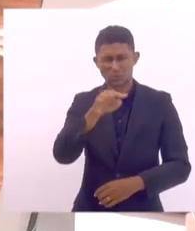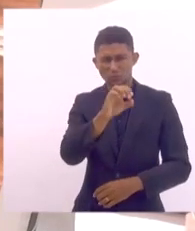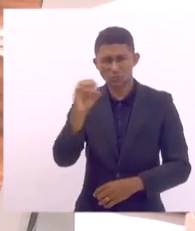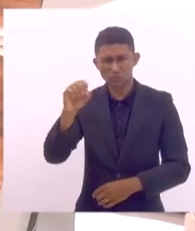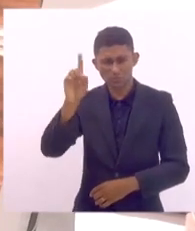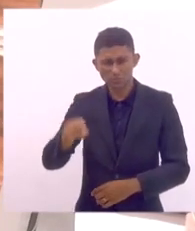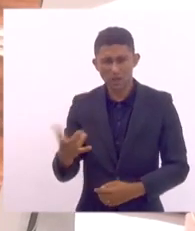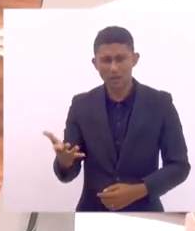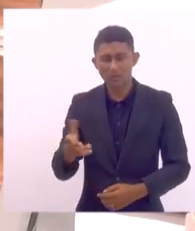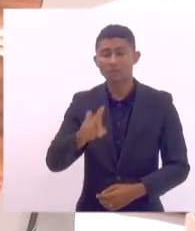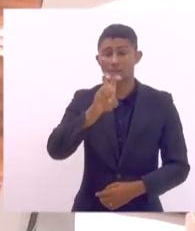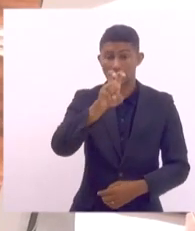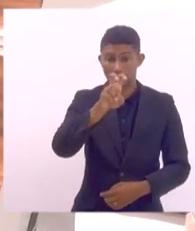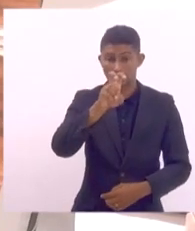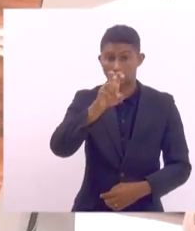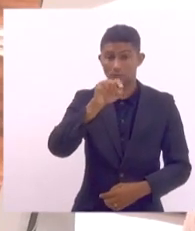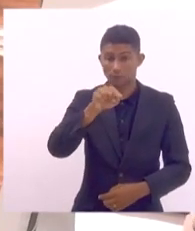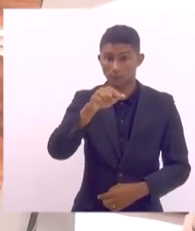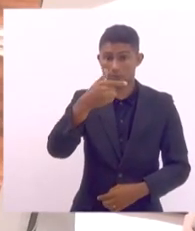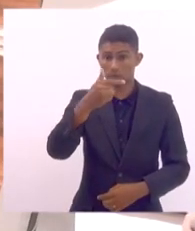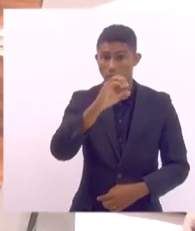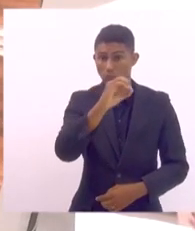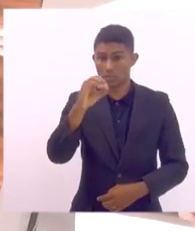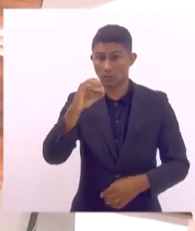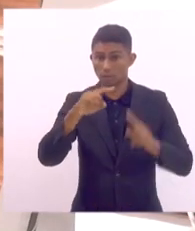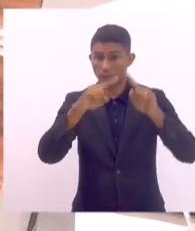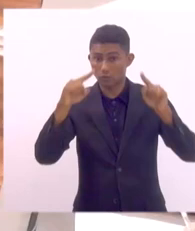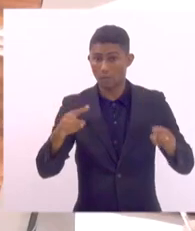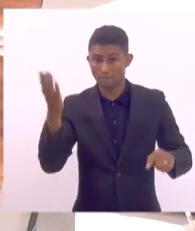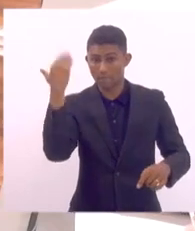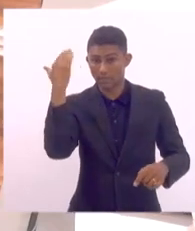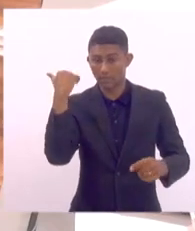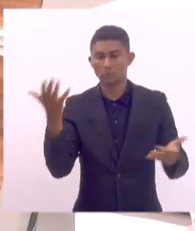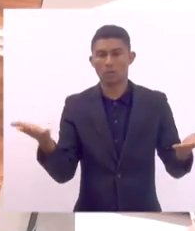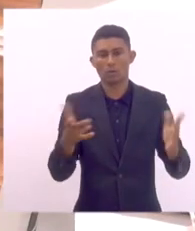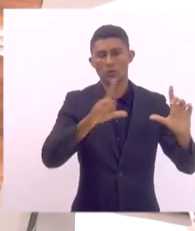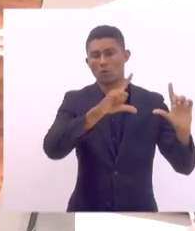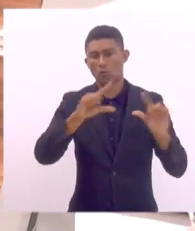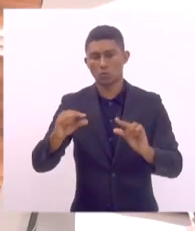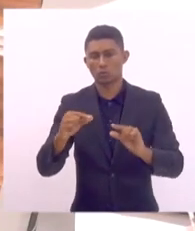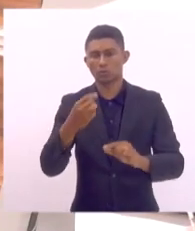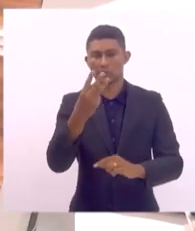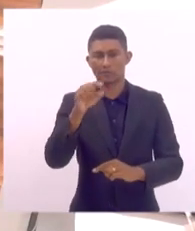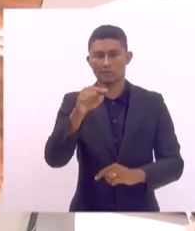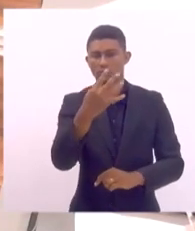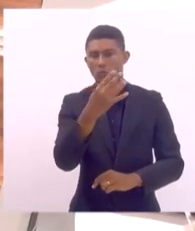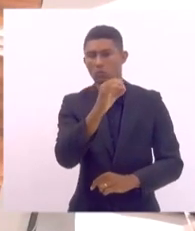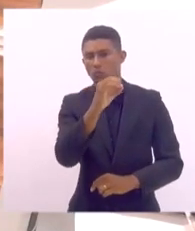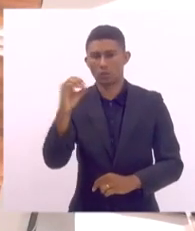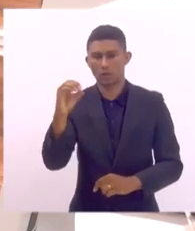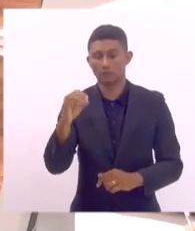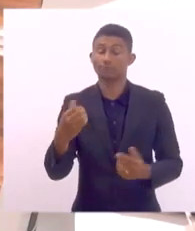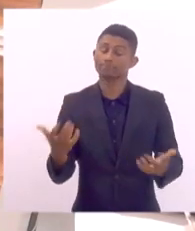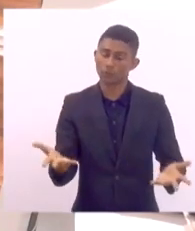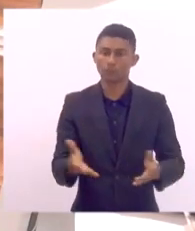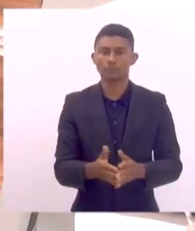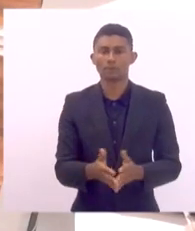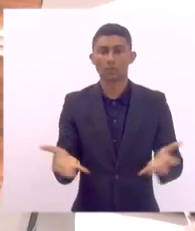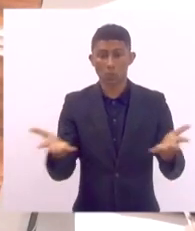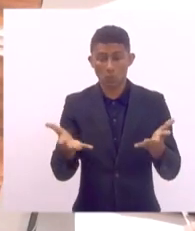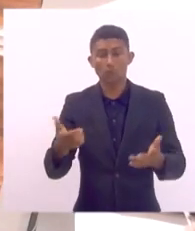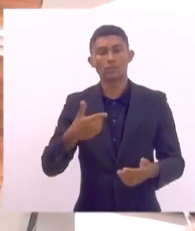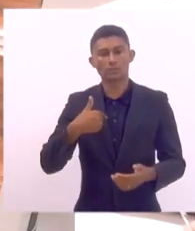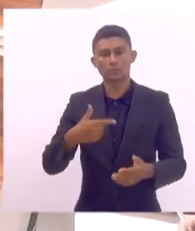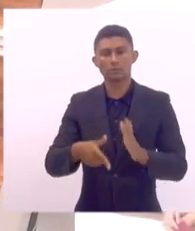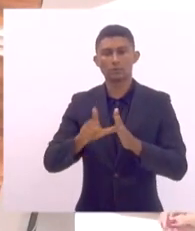Tá. 5.200 para 3.400, correto? Tá, mas eu liguei para que ele pudesse... Presidente, eu sugeria para a